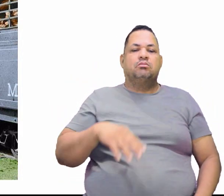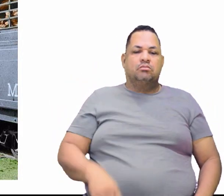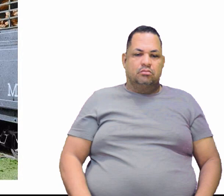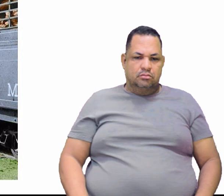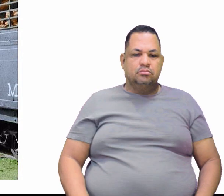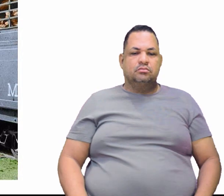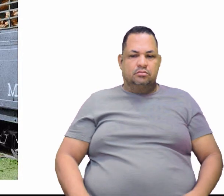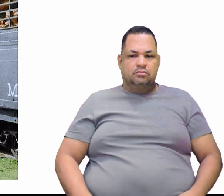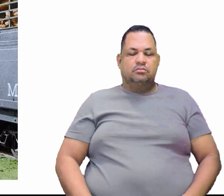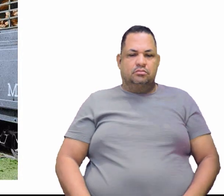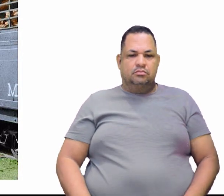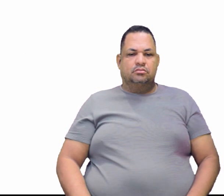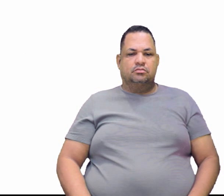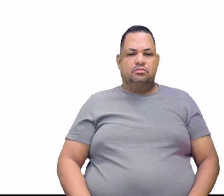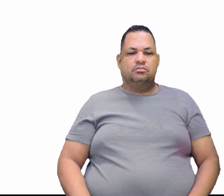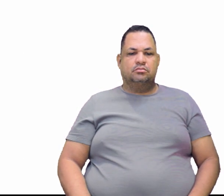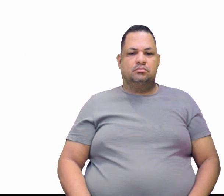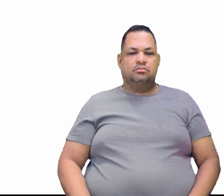mesmo, cegonha é?